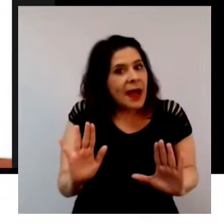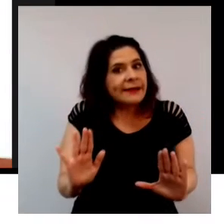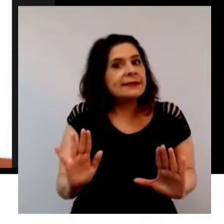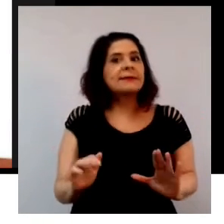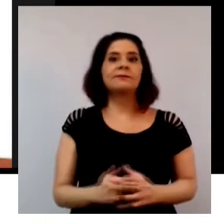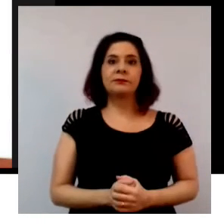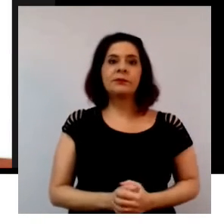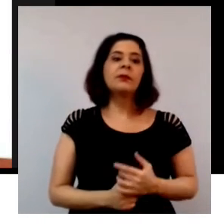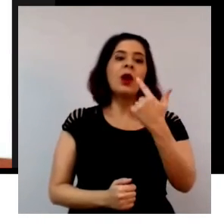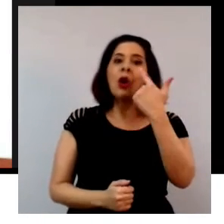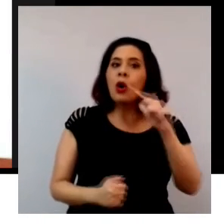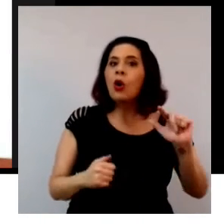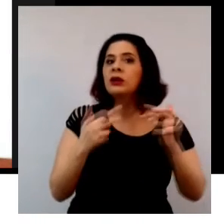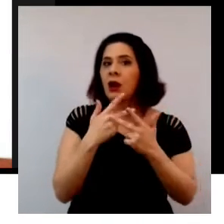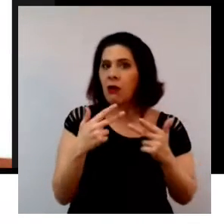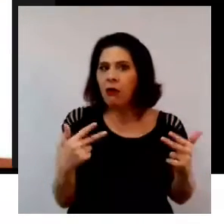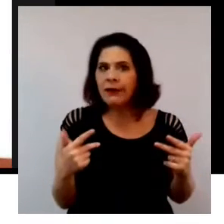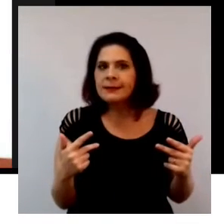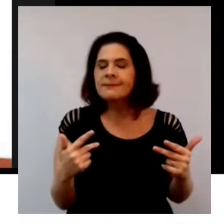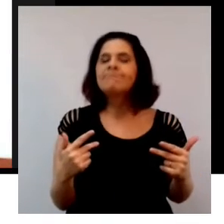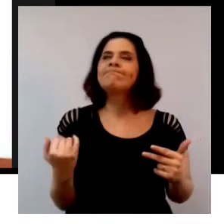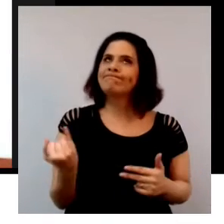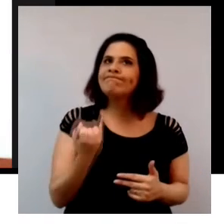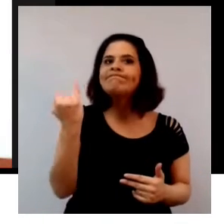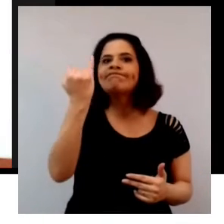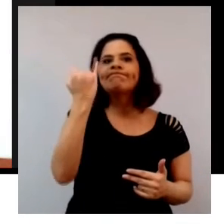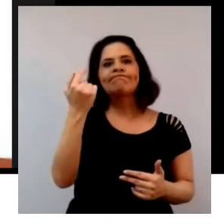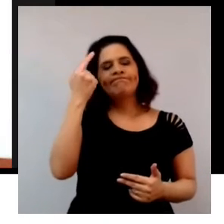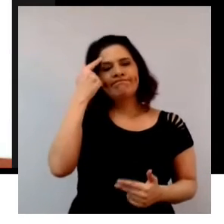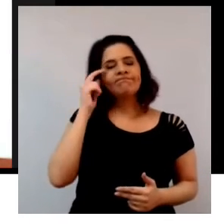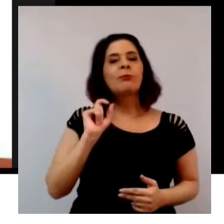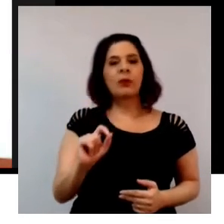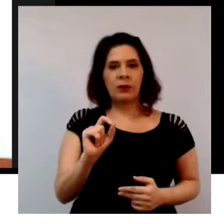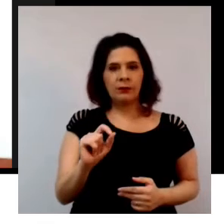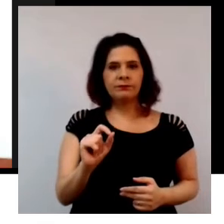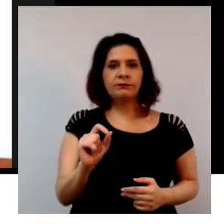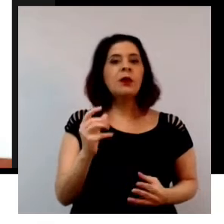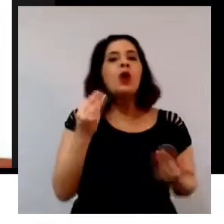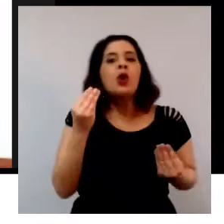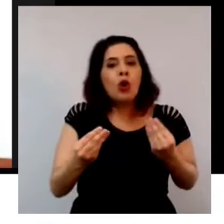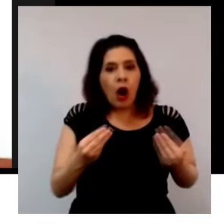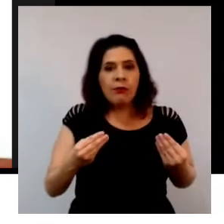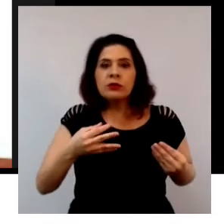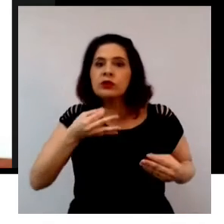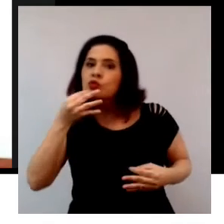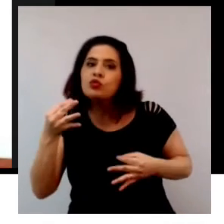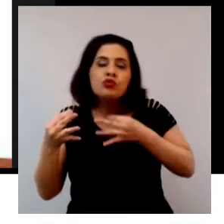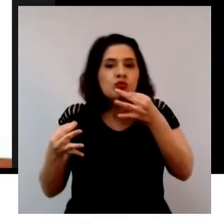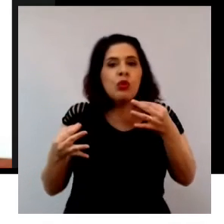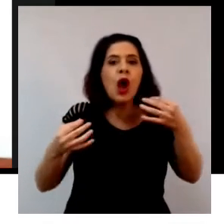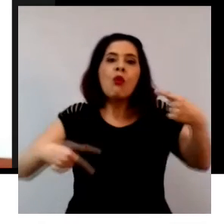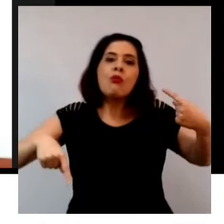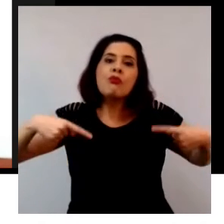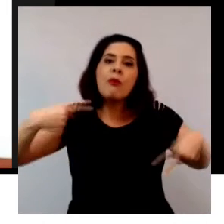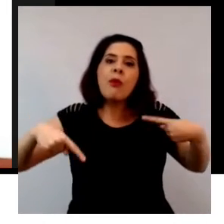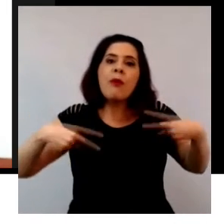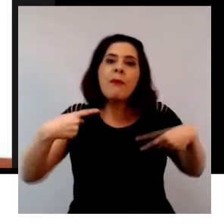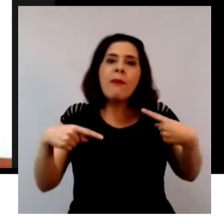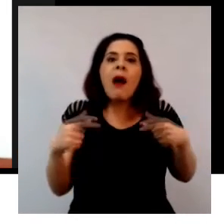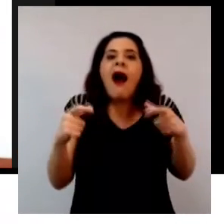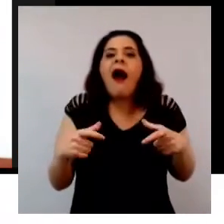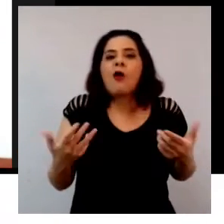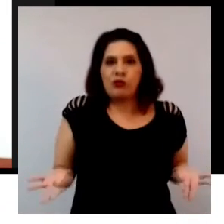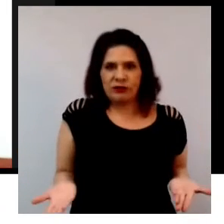olhar é em quais plataformas, de que modo essas discussões vêm sendo feitas. E eu acho que a gente está só começando o debate, não vou me